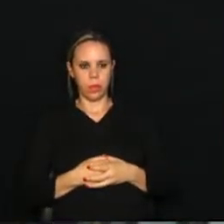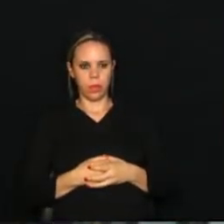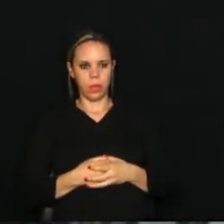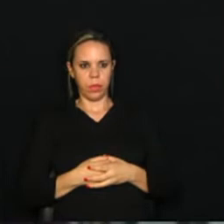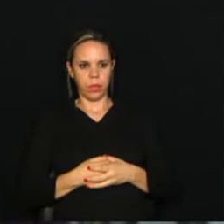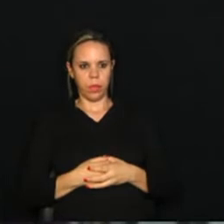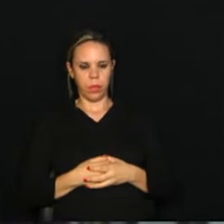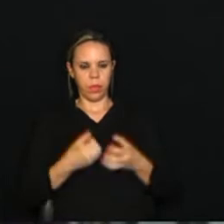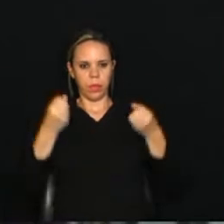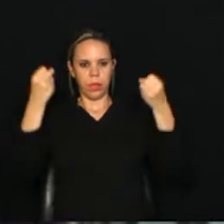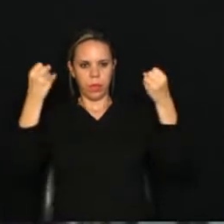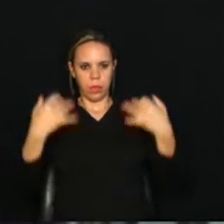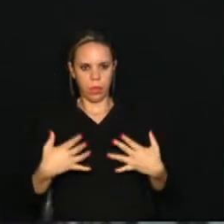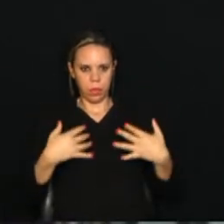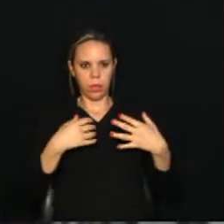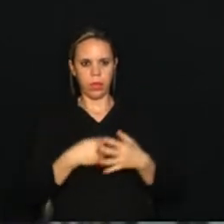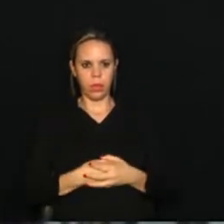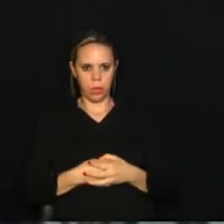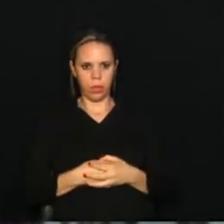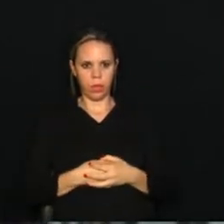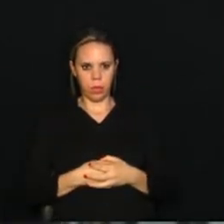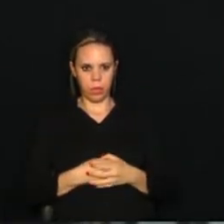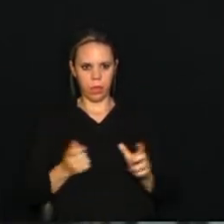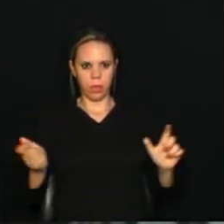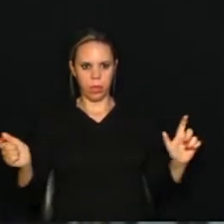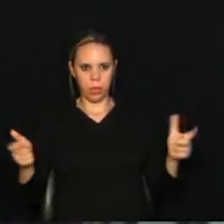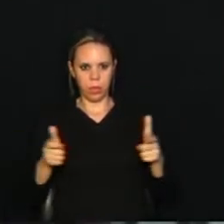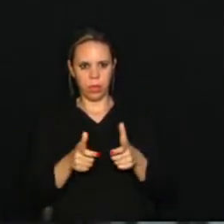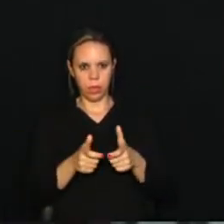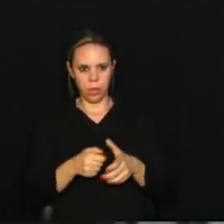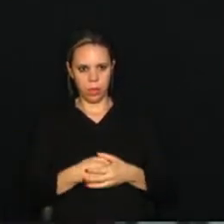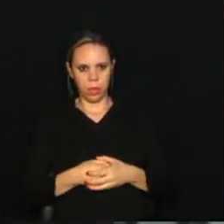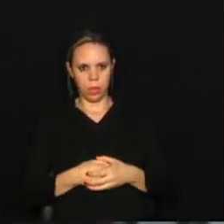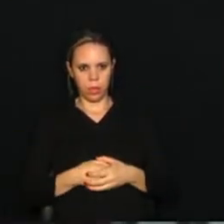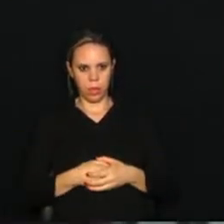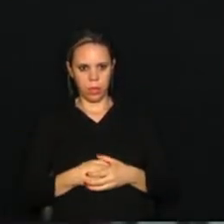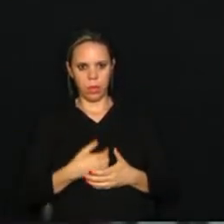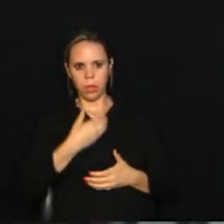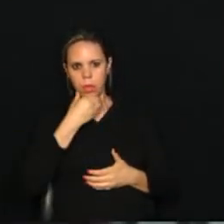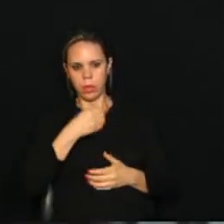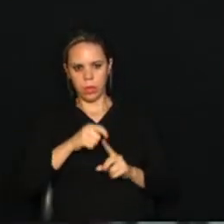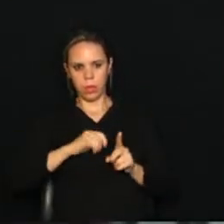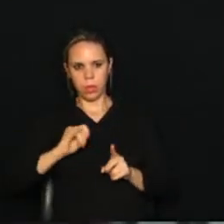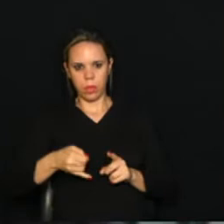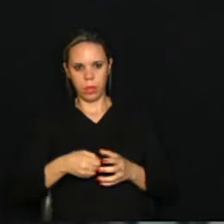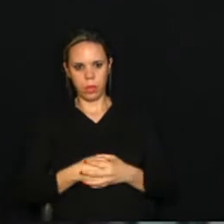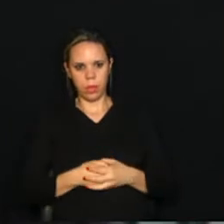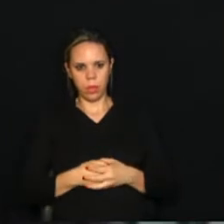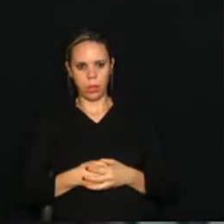Isso explica essa queda grande aí entre dezembro e janeiro.